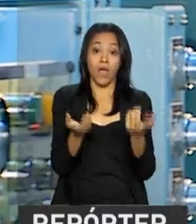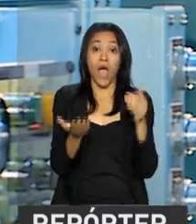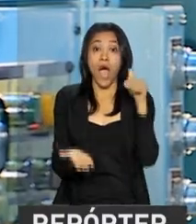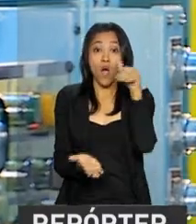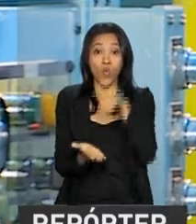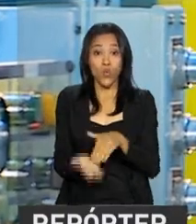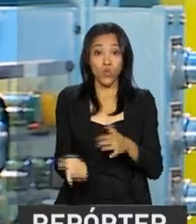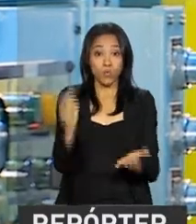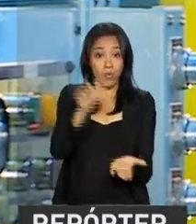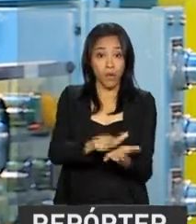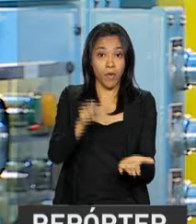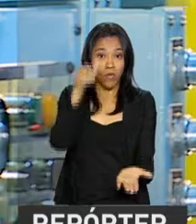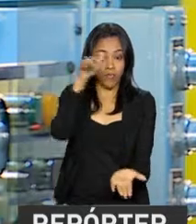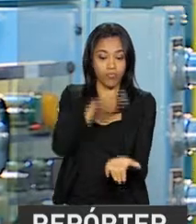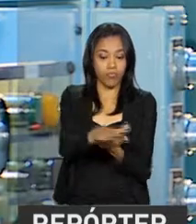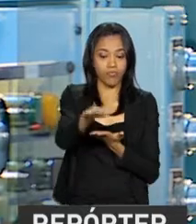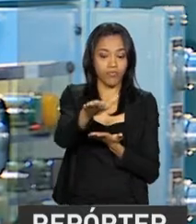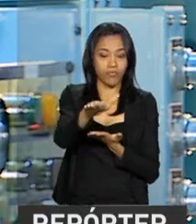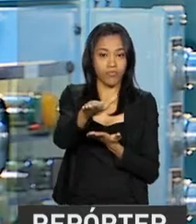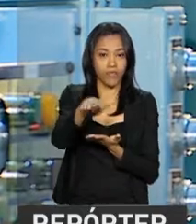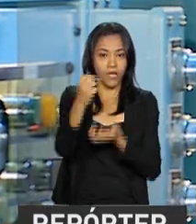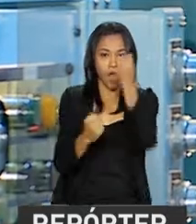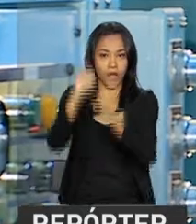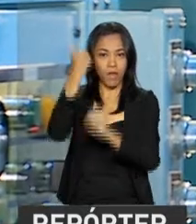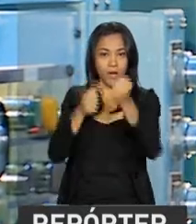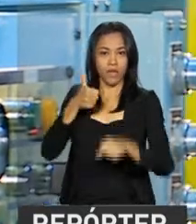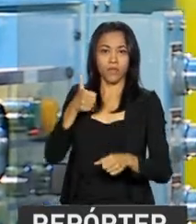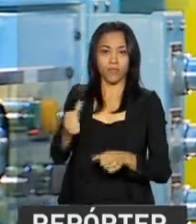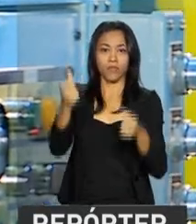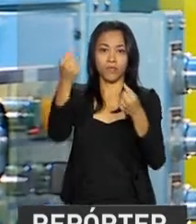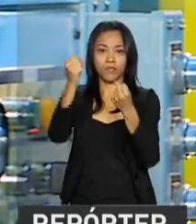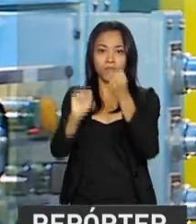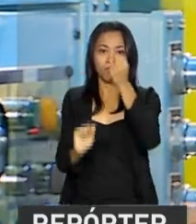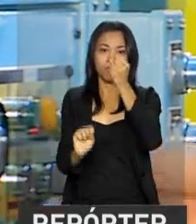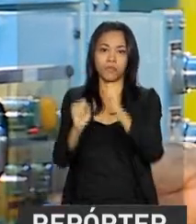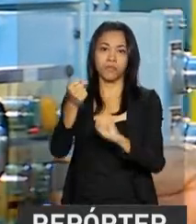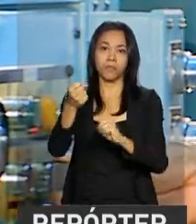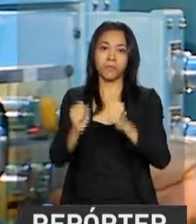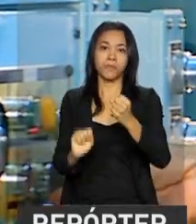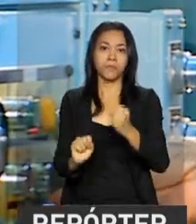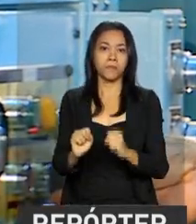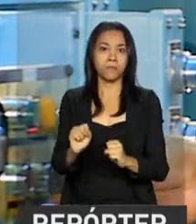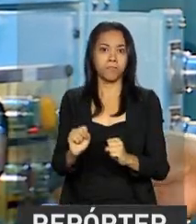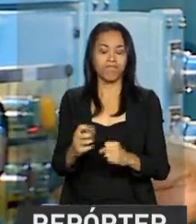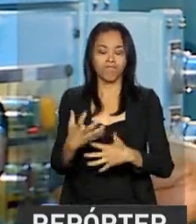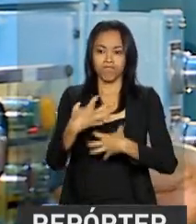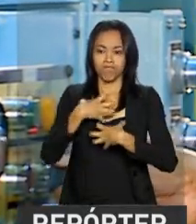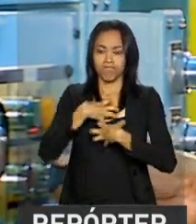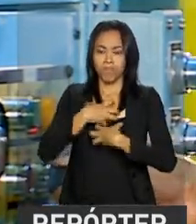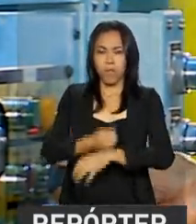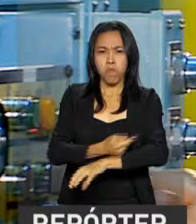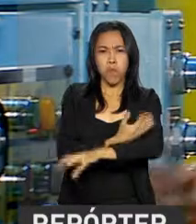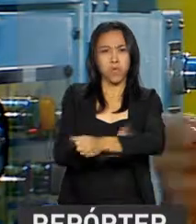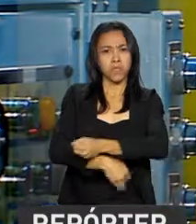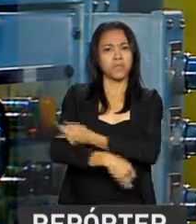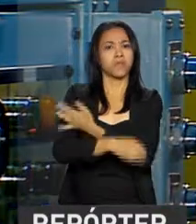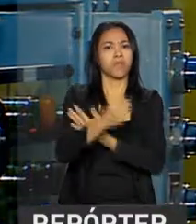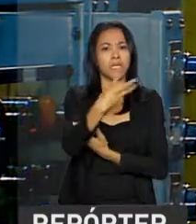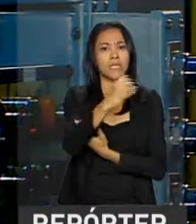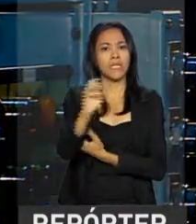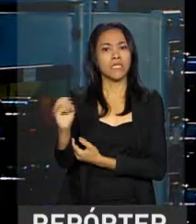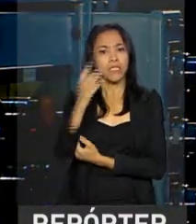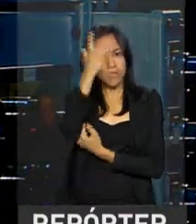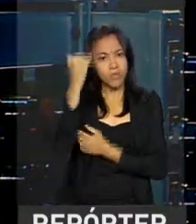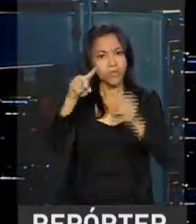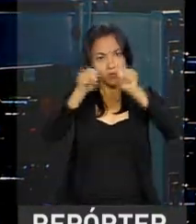folha for impressa e o botão da máquina for desligado será motivo de emoção para os 300 funcionários que